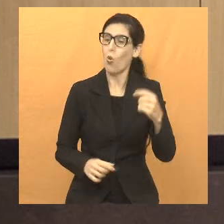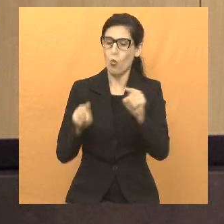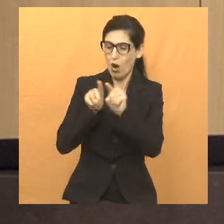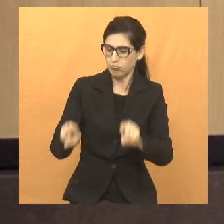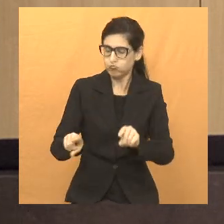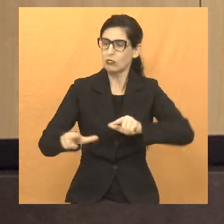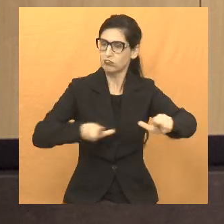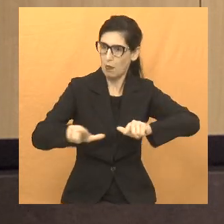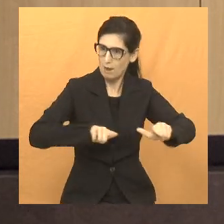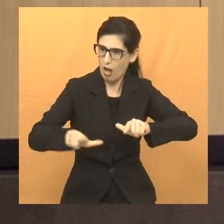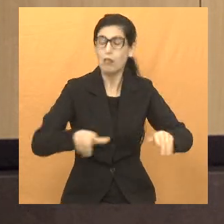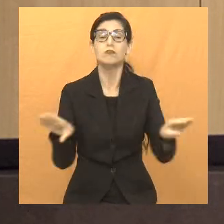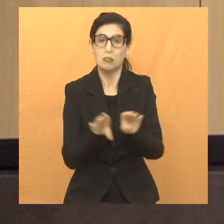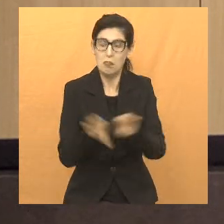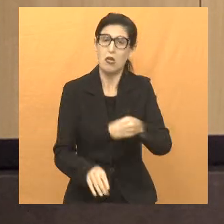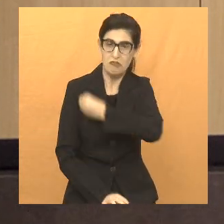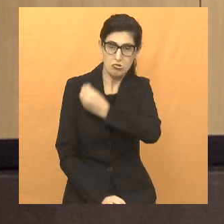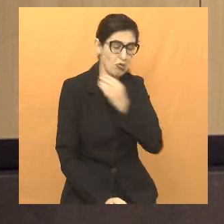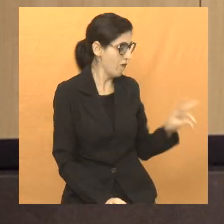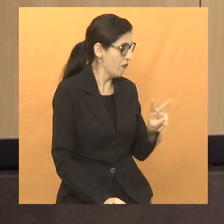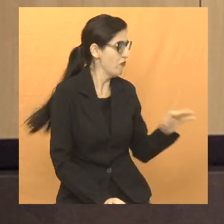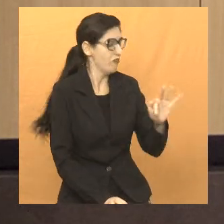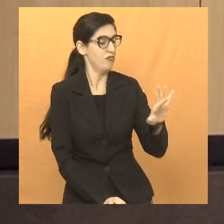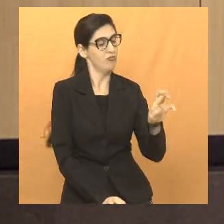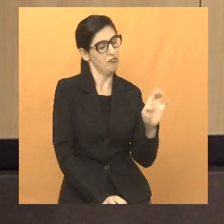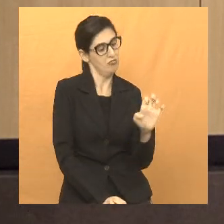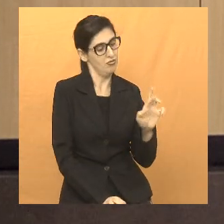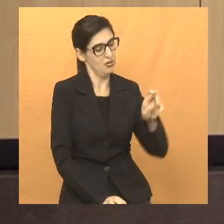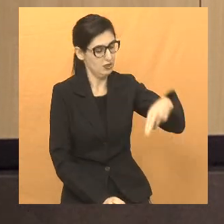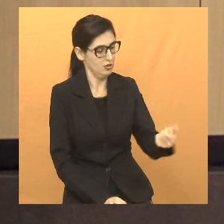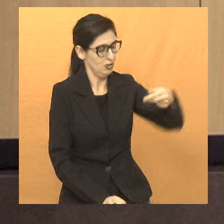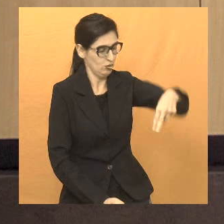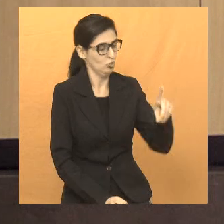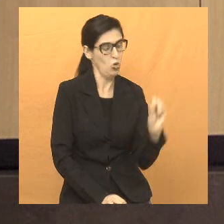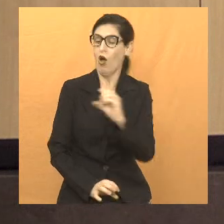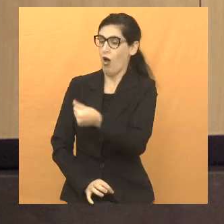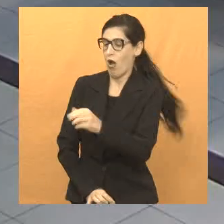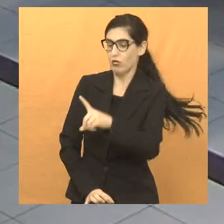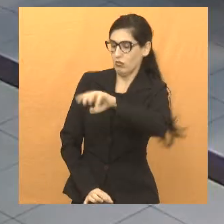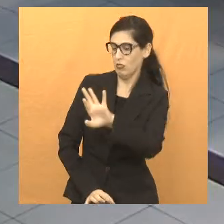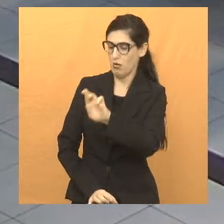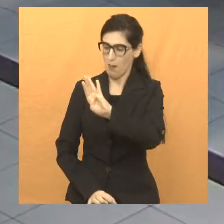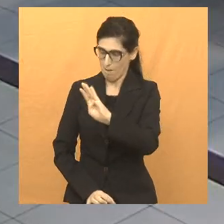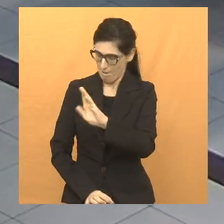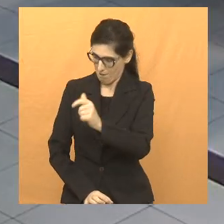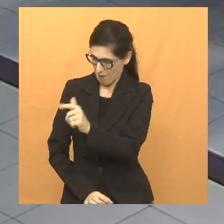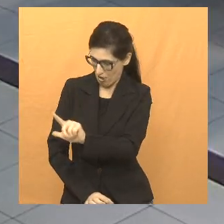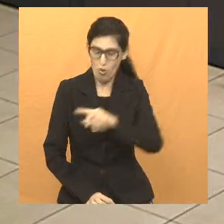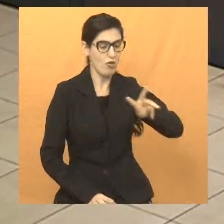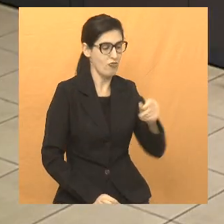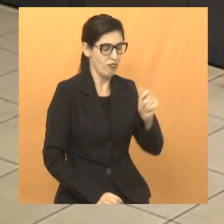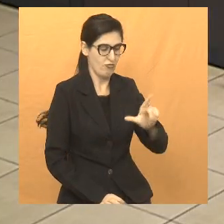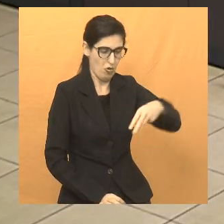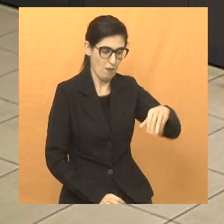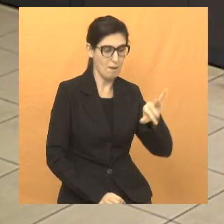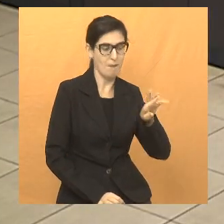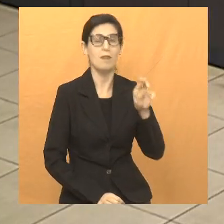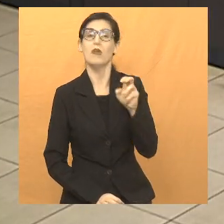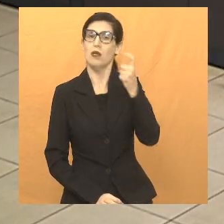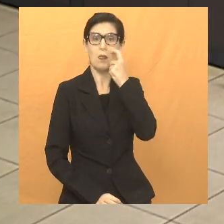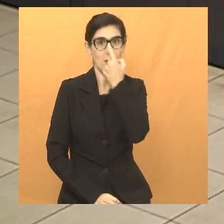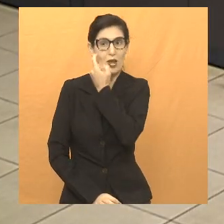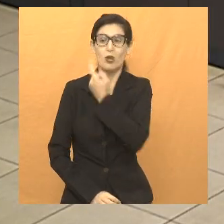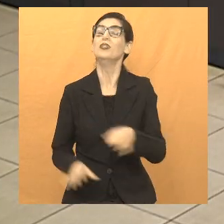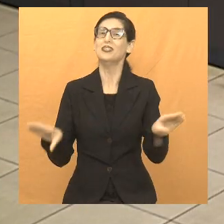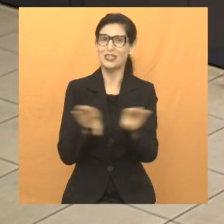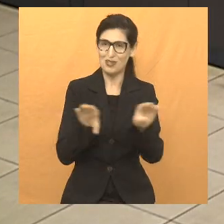presentes, e registrar a presença do vereador Fernando da Ótica, Aderbal Sodré e Valmir do Meia Lua. Também